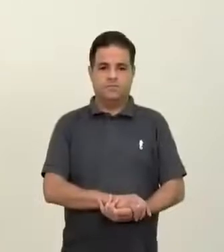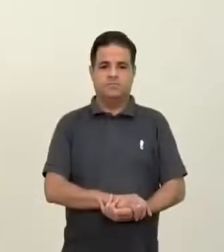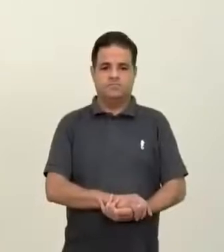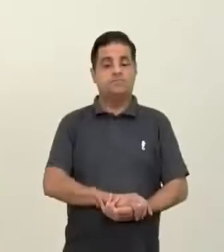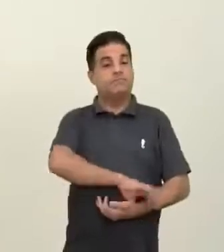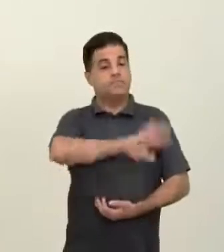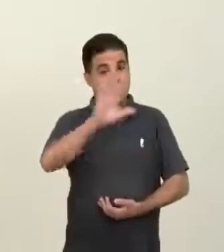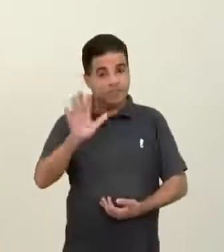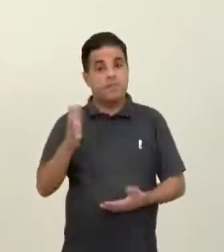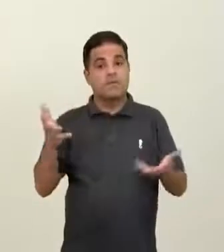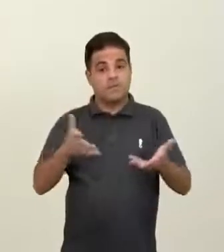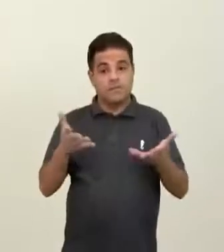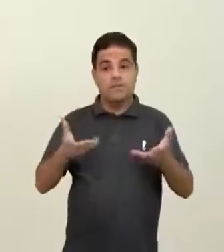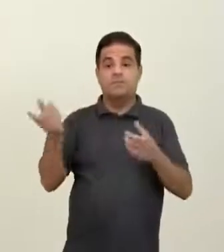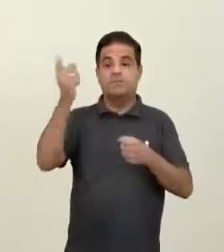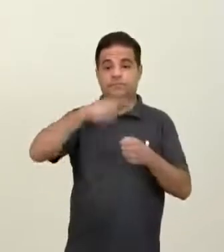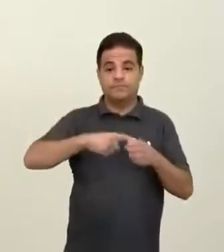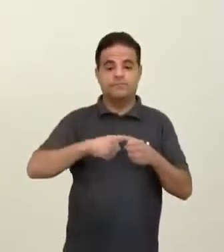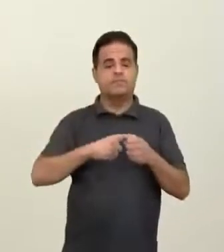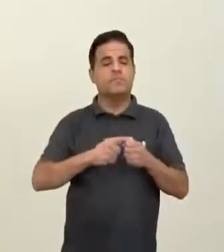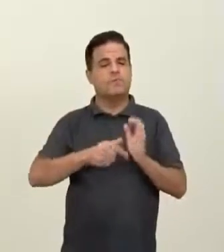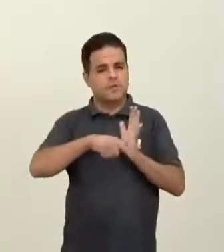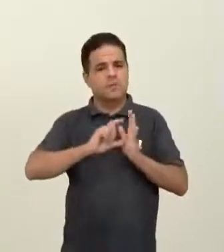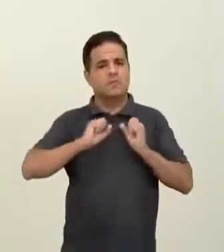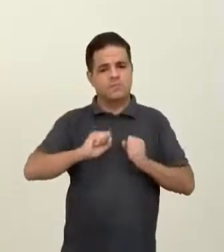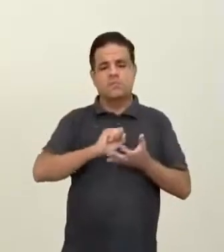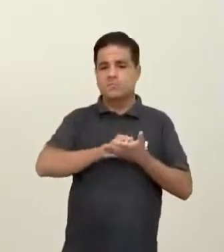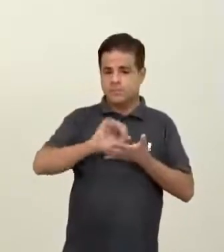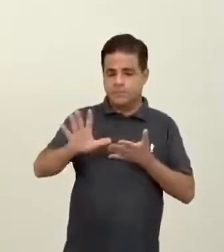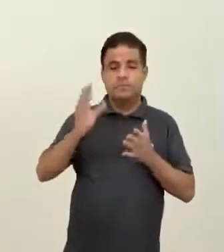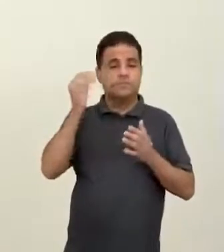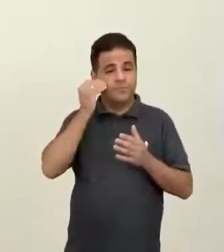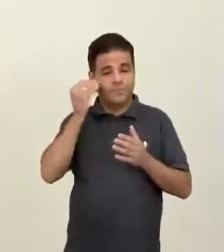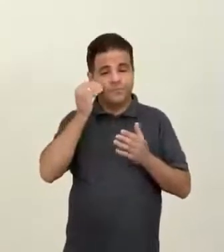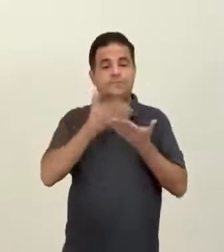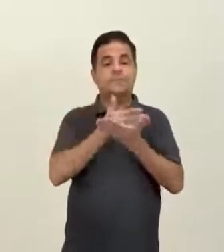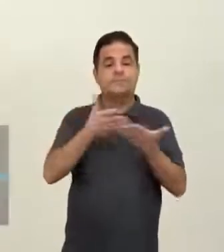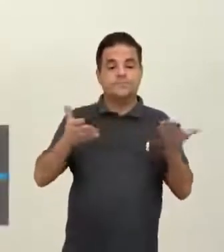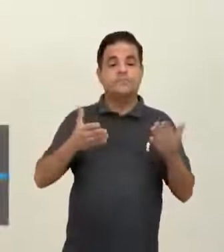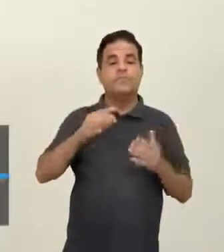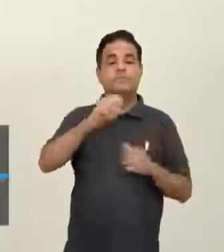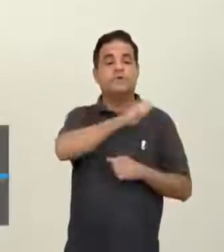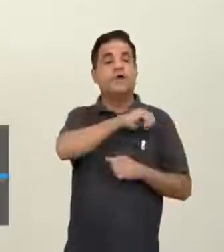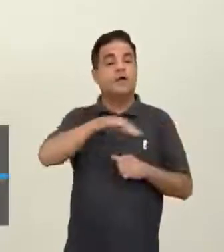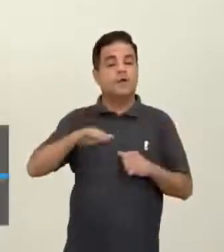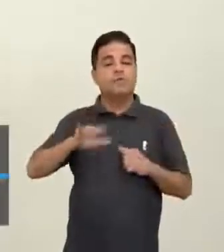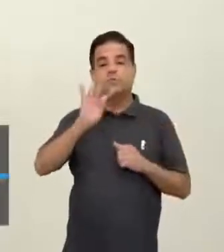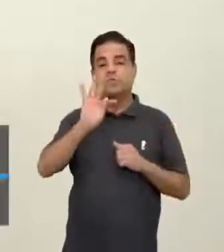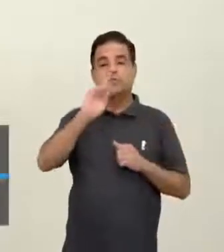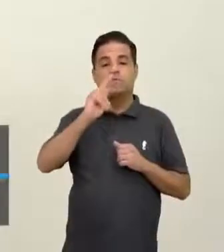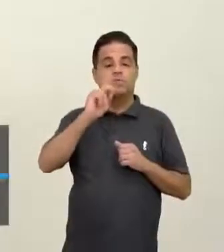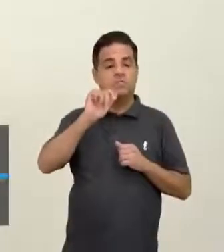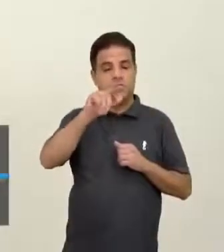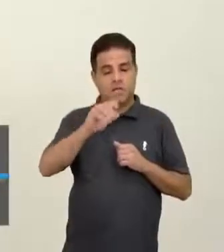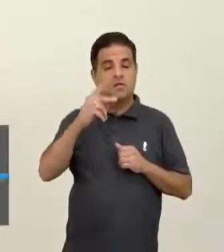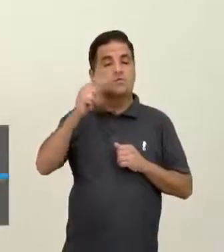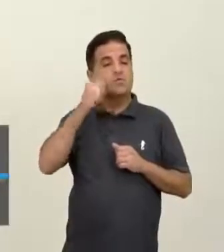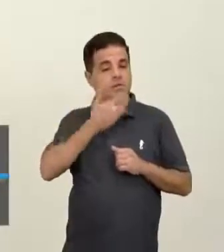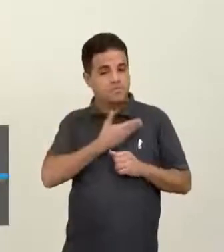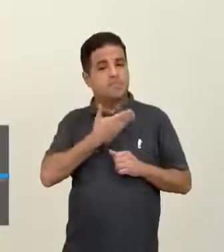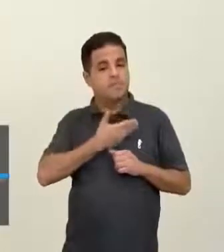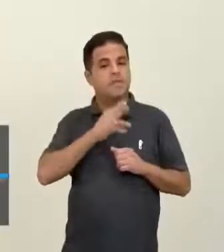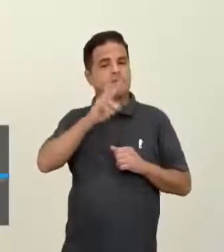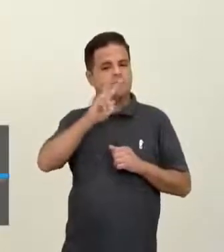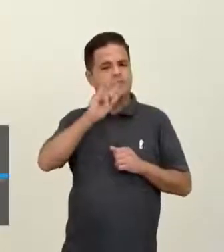Vamos lá então, Mauro. Voltando. Antes eu posso mandar um beijo? Pode mandar um beijo. Um beijo para o aluno Tiago e para sua amiga